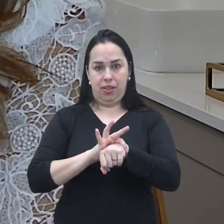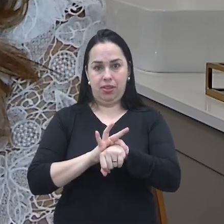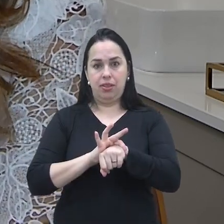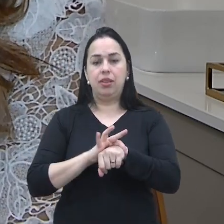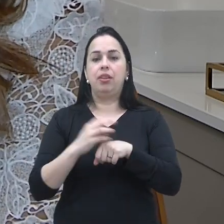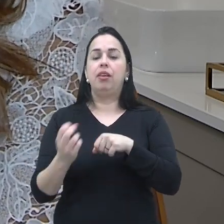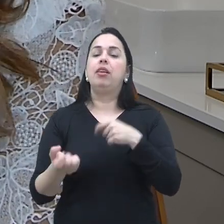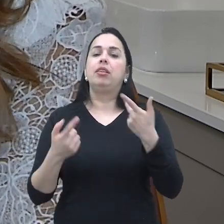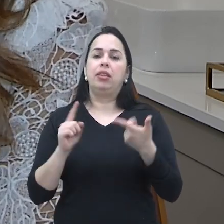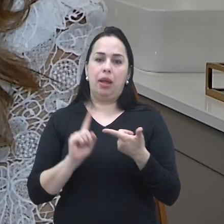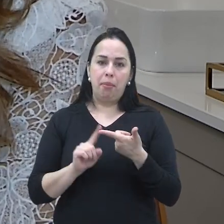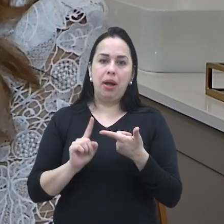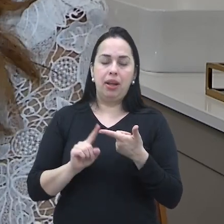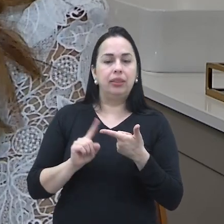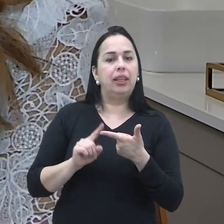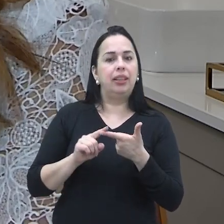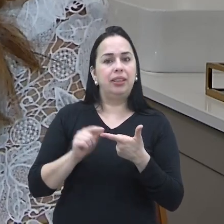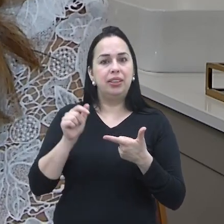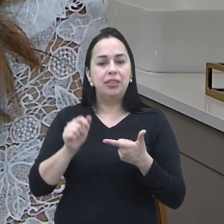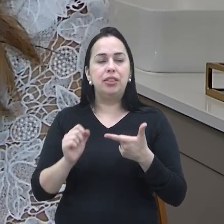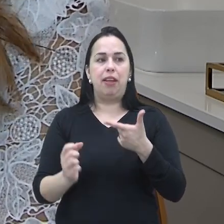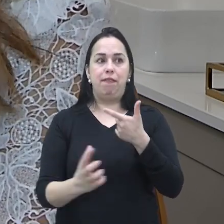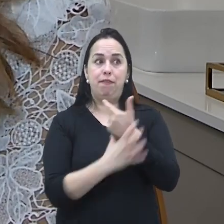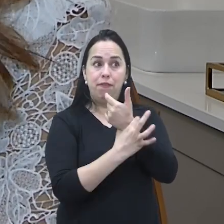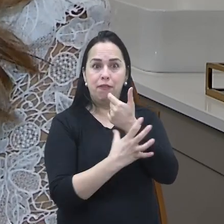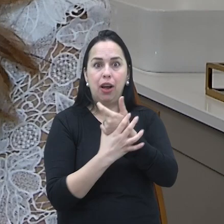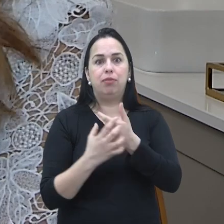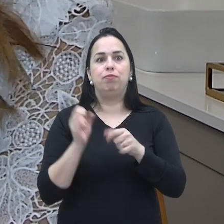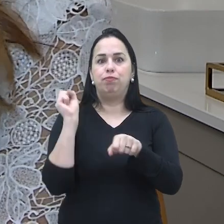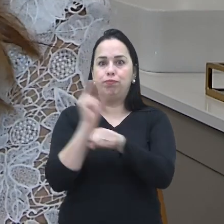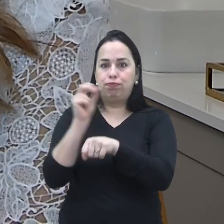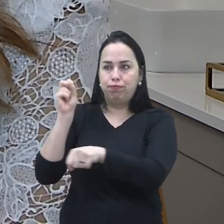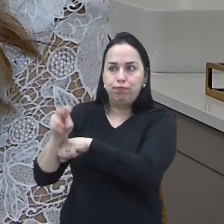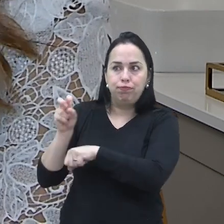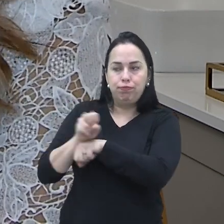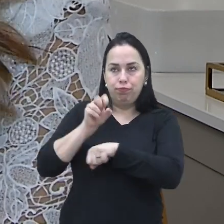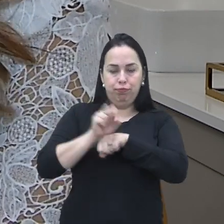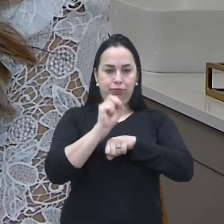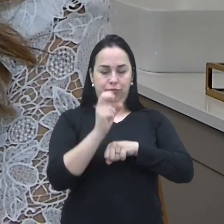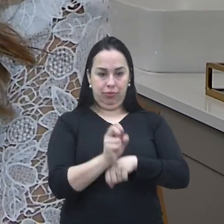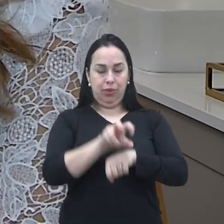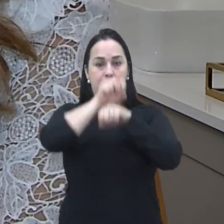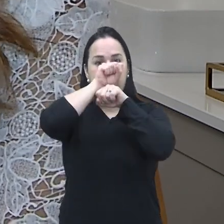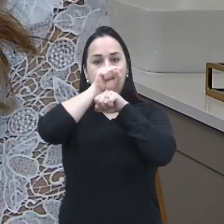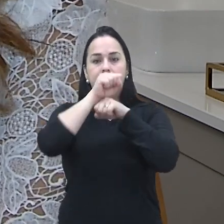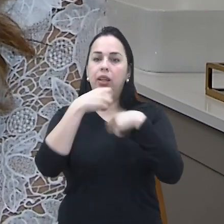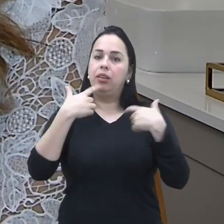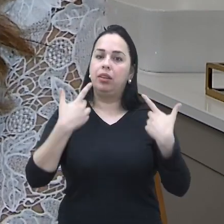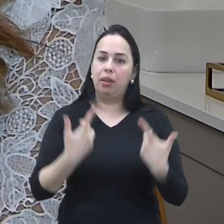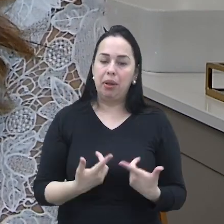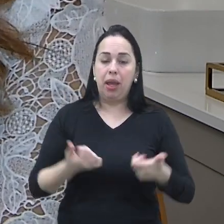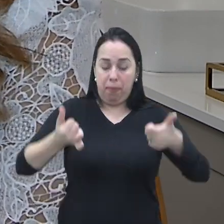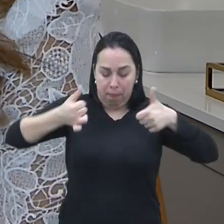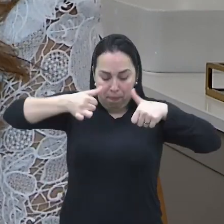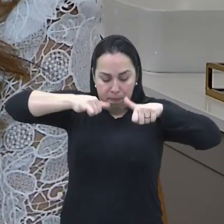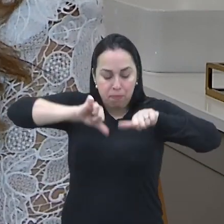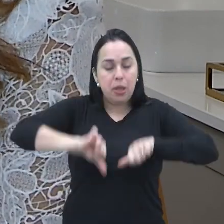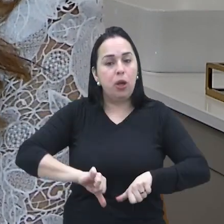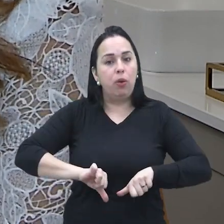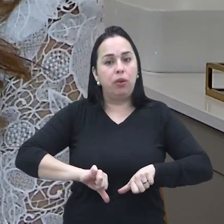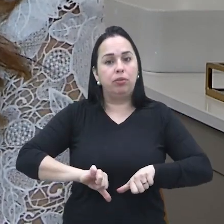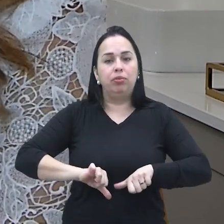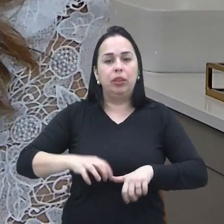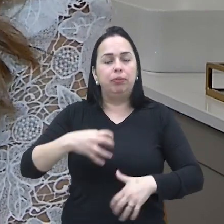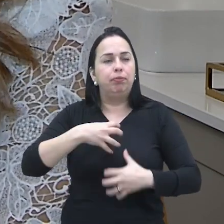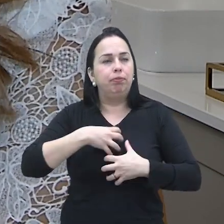infecciosas. Então a gente tem também uma prevalência maior de vírus, principalmente alguns vírus respiratórios, e aí a gente pode ter pior ali